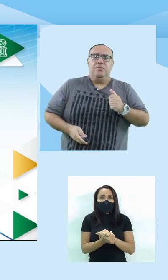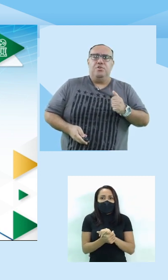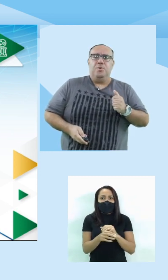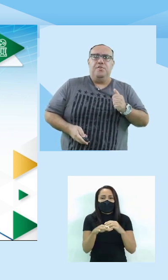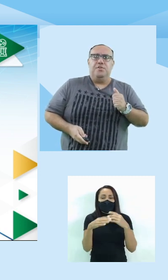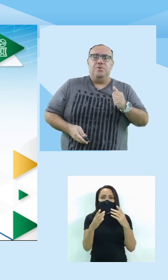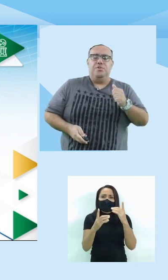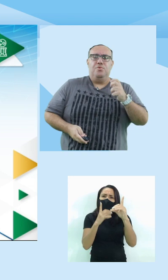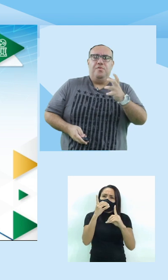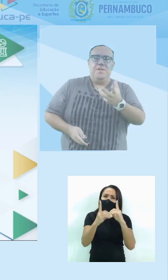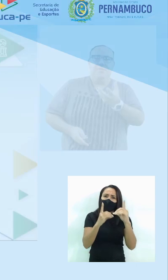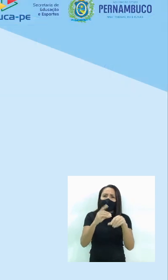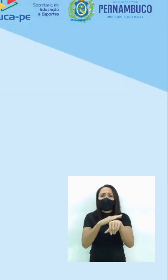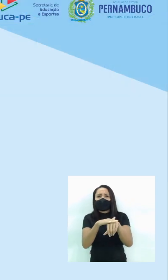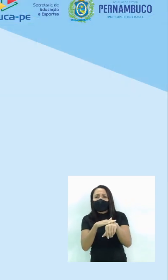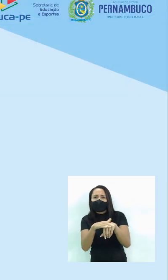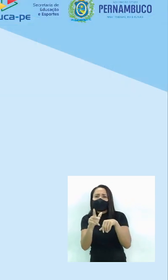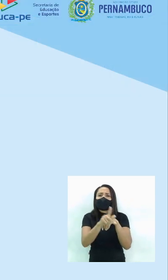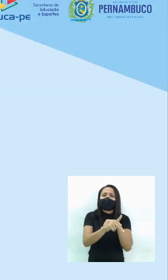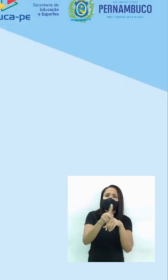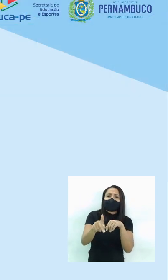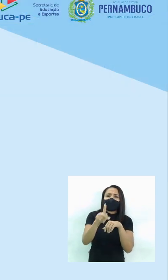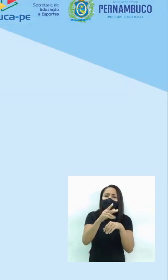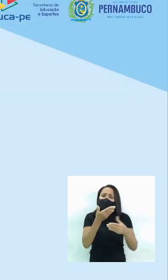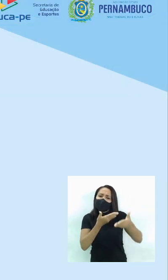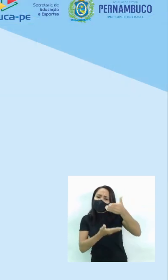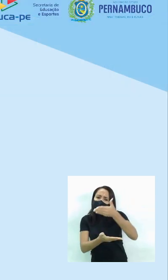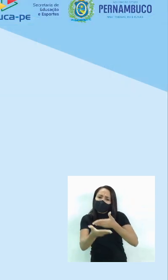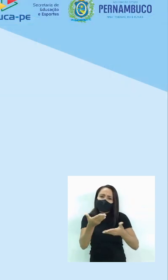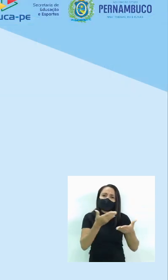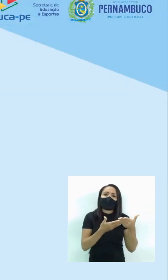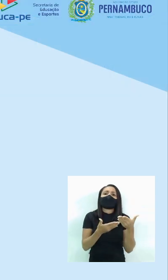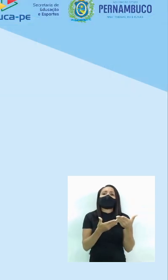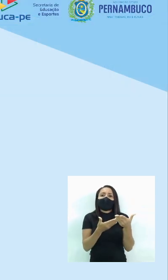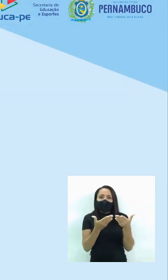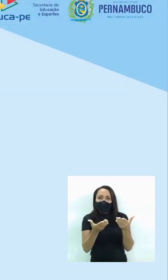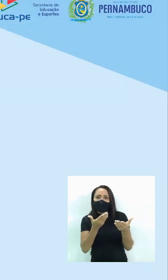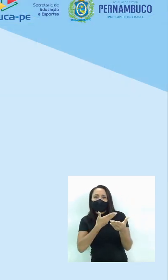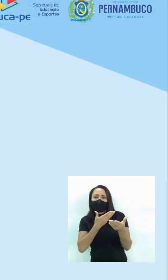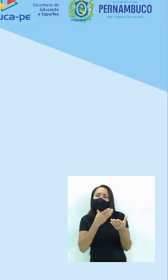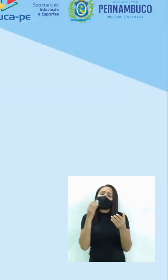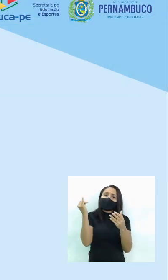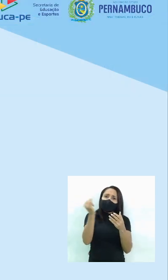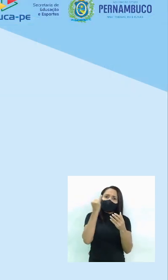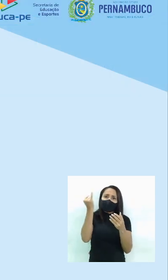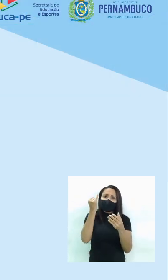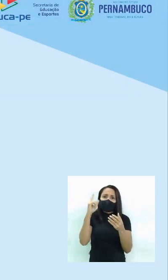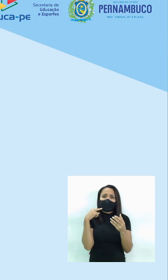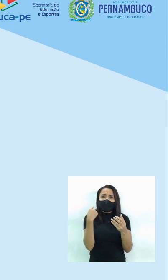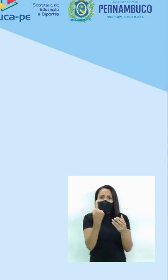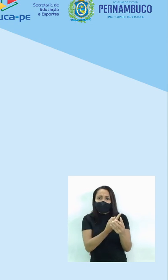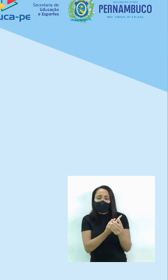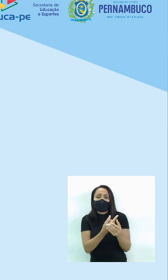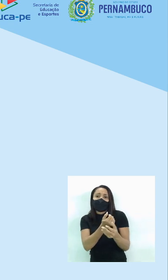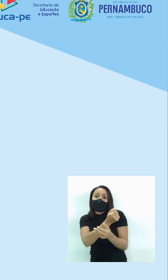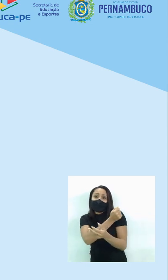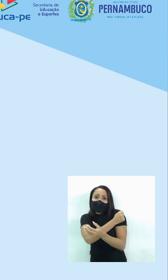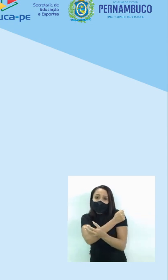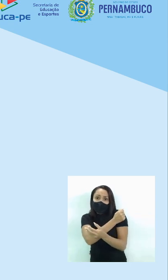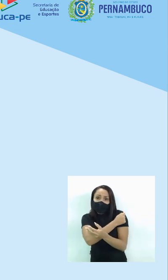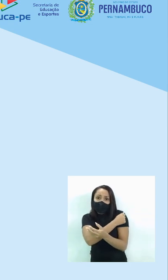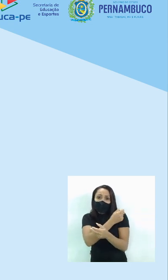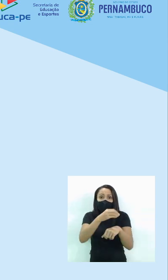dialoguem com seus professores, conversem com os alunos, troquem informações, que é importante, né? Nós como estudantes, nós como transmissores